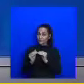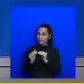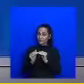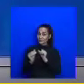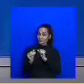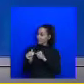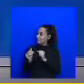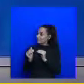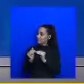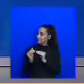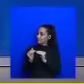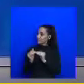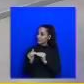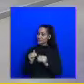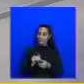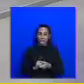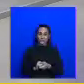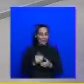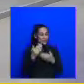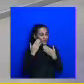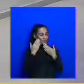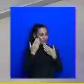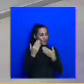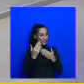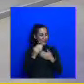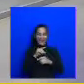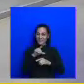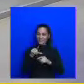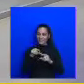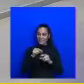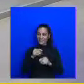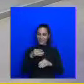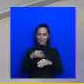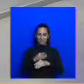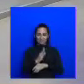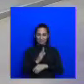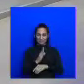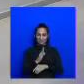Sim, confirmo. Sim, confirmo. Muito obrigado, sorteio validado.